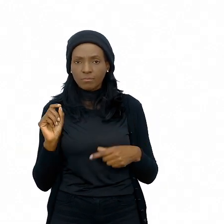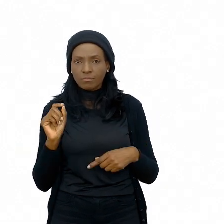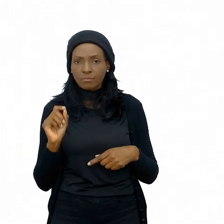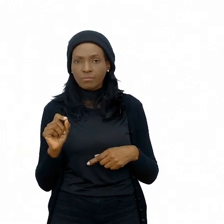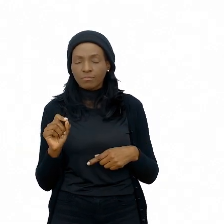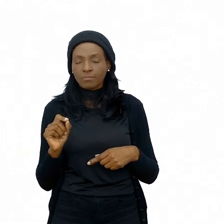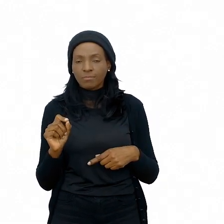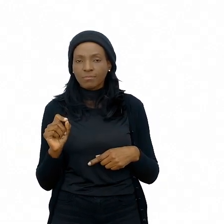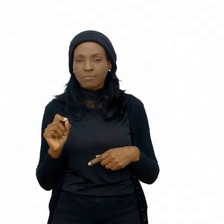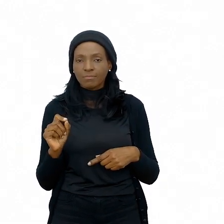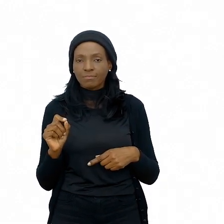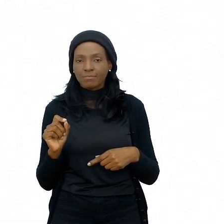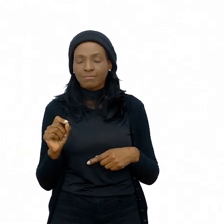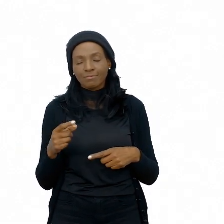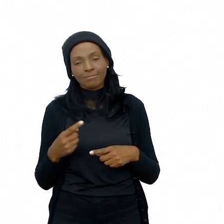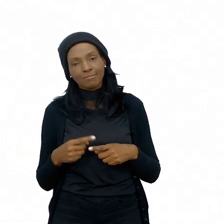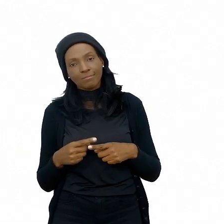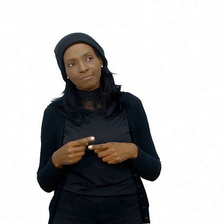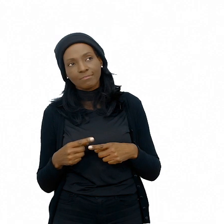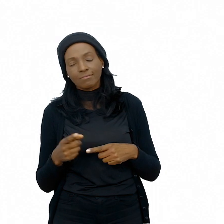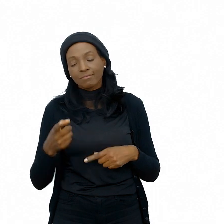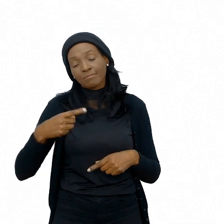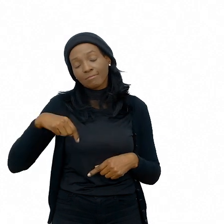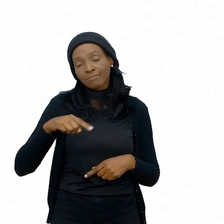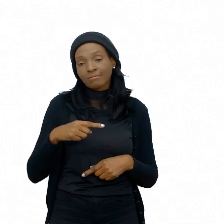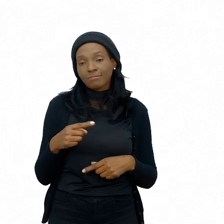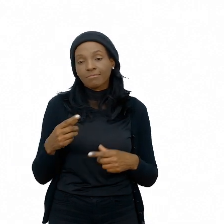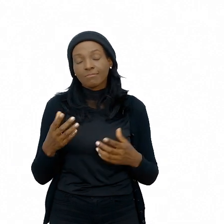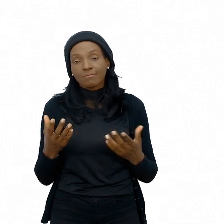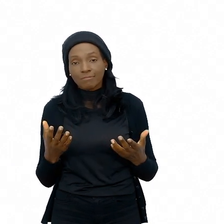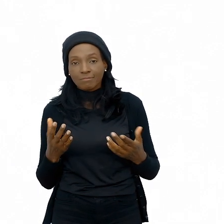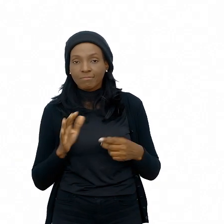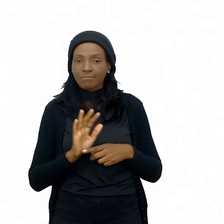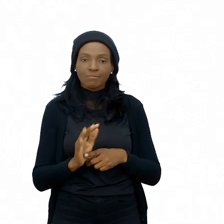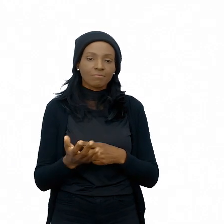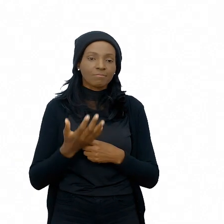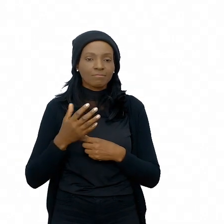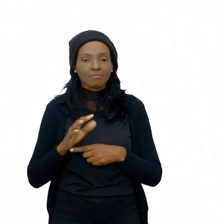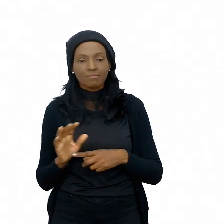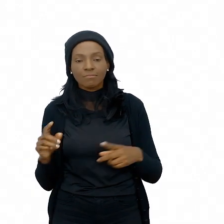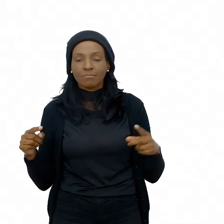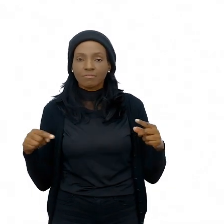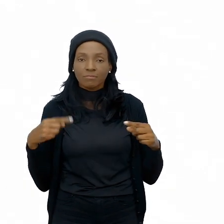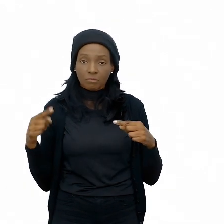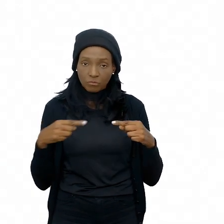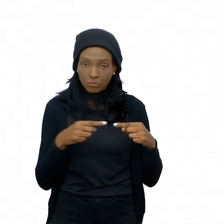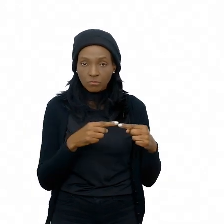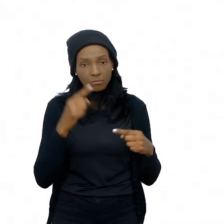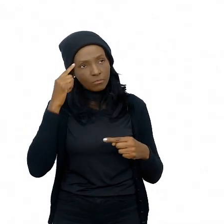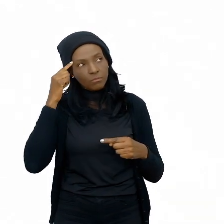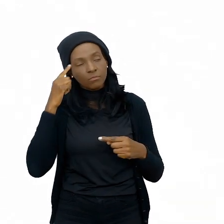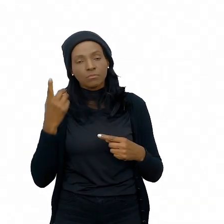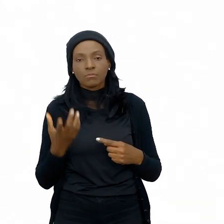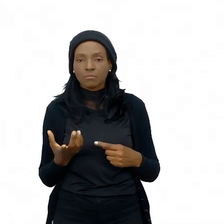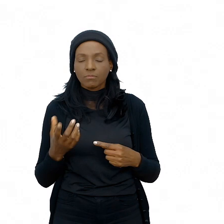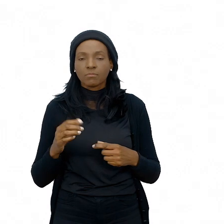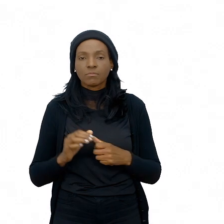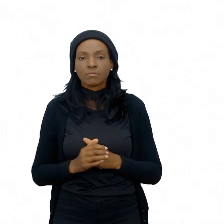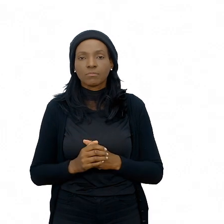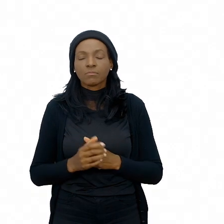Afinal de contas, né, nós nos apoiamos nos objetivos